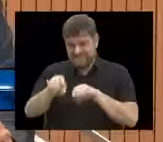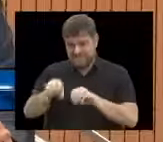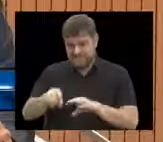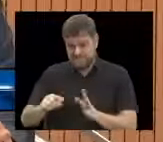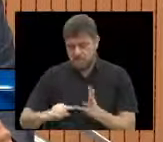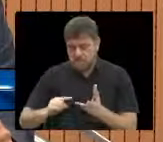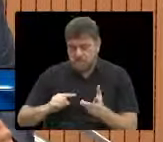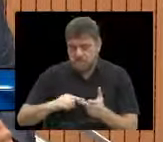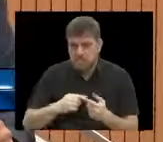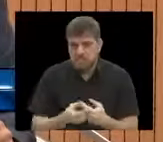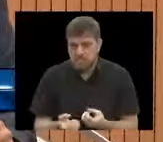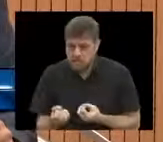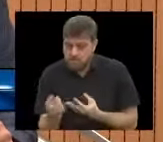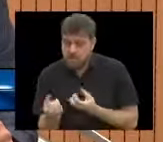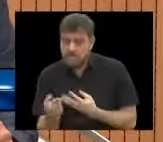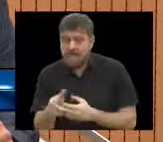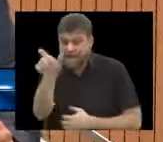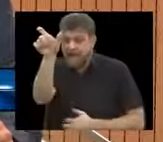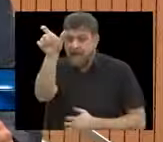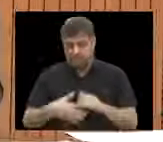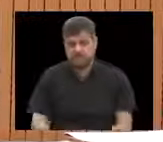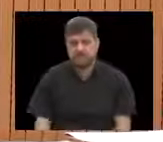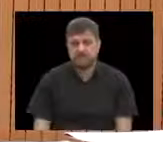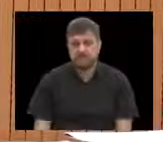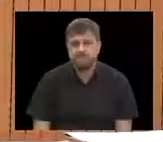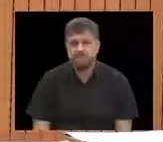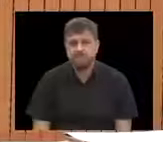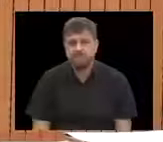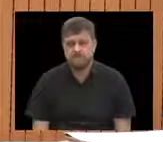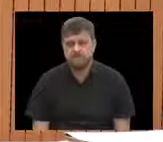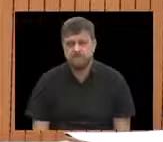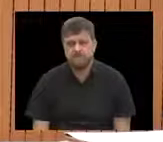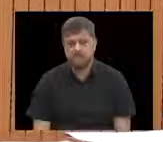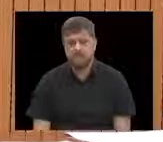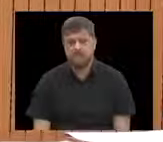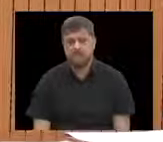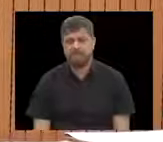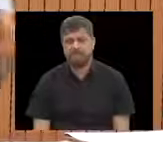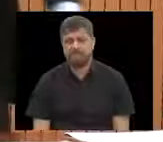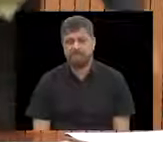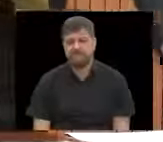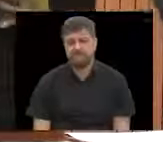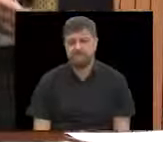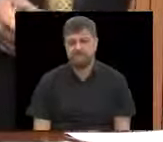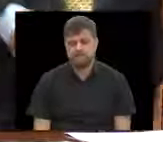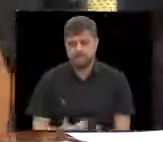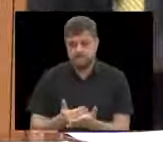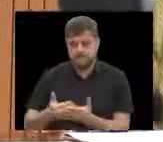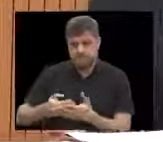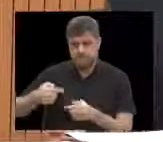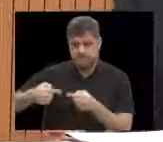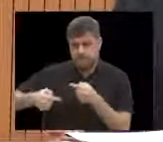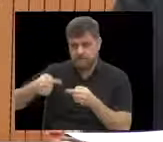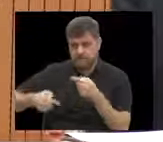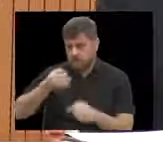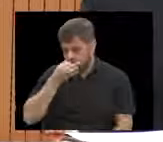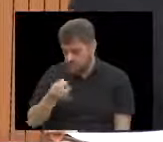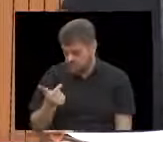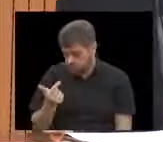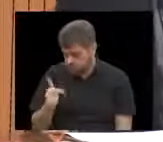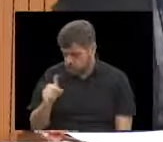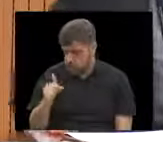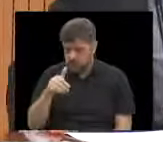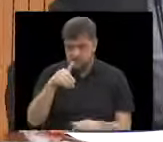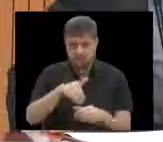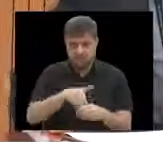só na informação mas na formação do caráter das pessoas o presidente da comissão de educação e esportes da câmara o vereador antônio flores